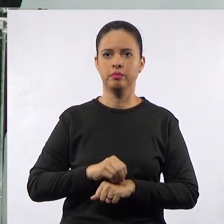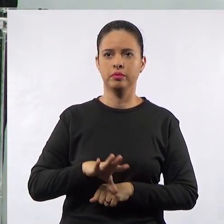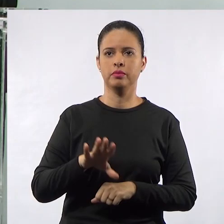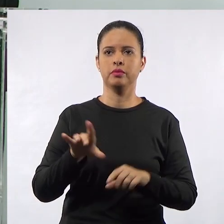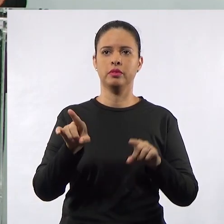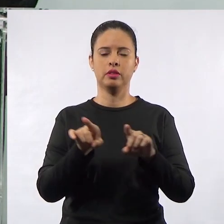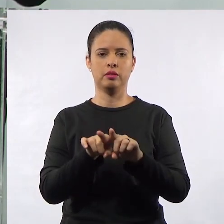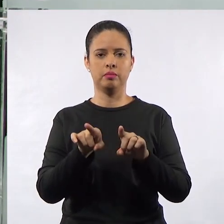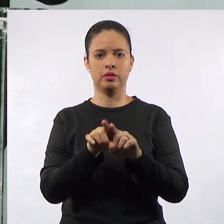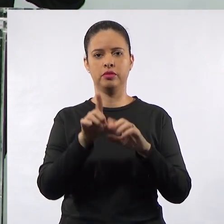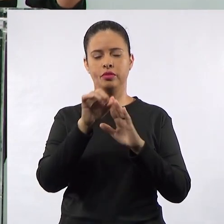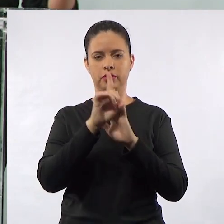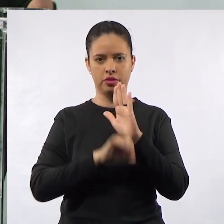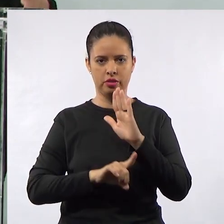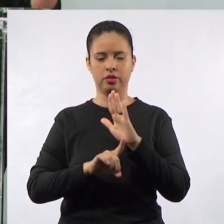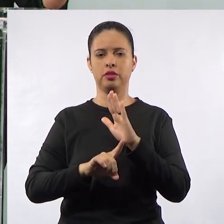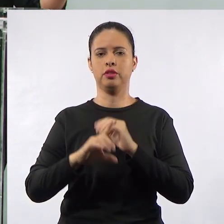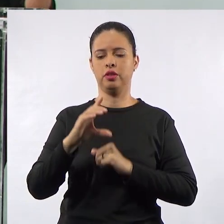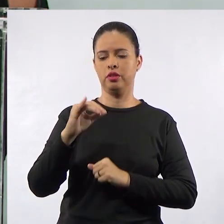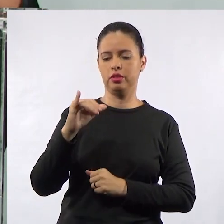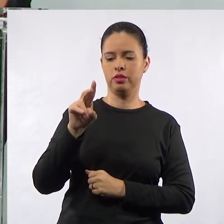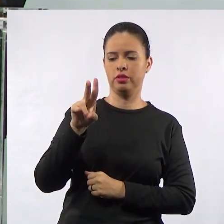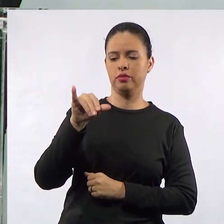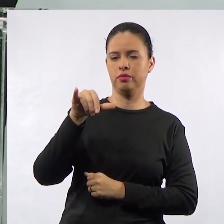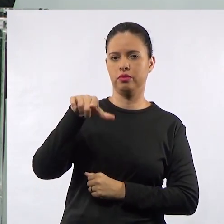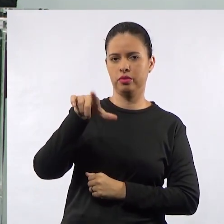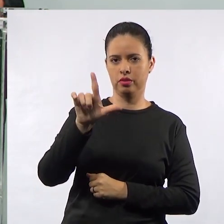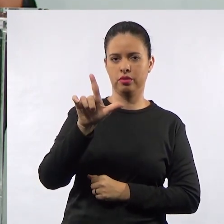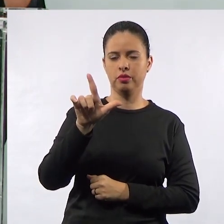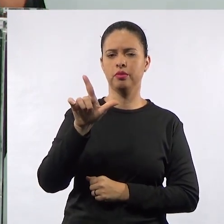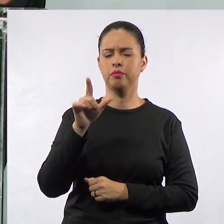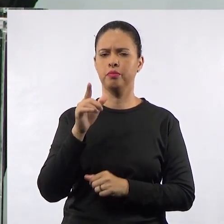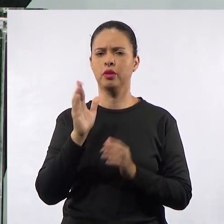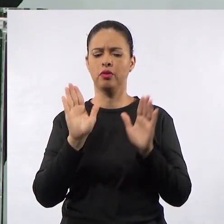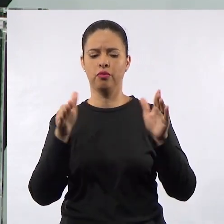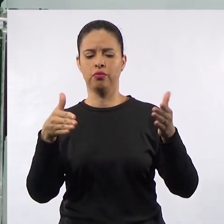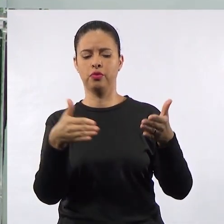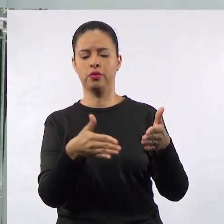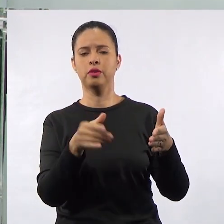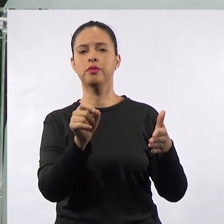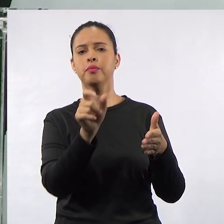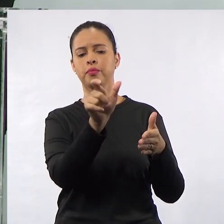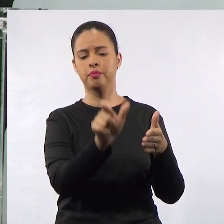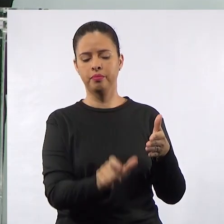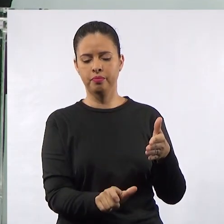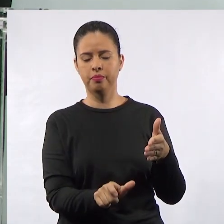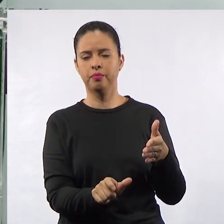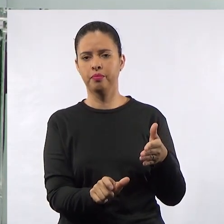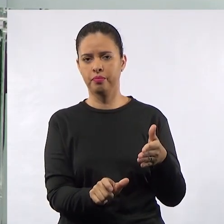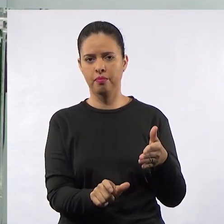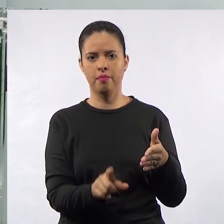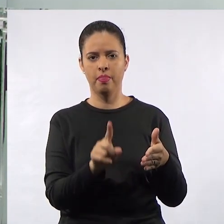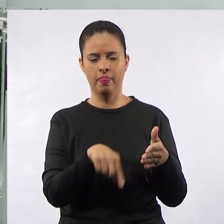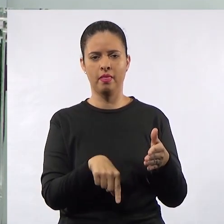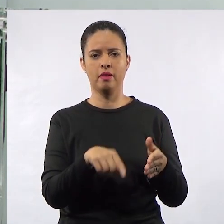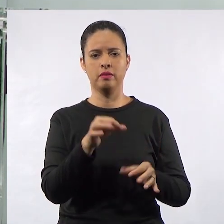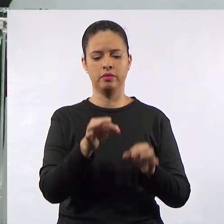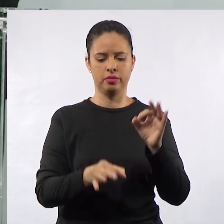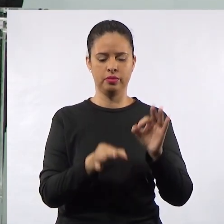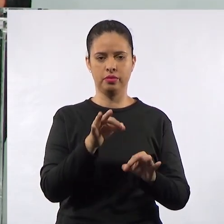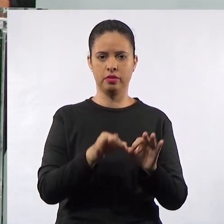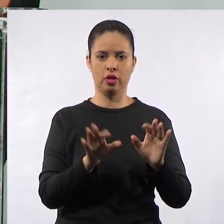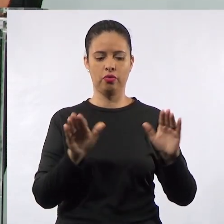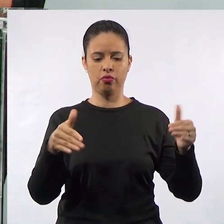tivemos também o direito civil a gente conversou um pouquinho sobre a parte geral focamos mais ali naquele Nas questões sobre pessoas